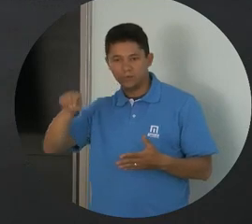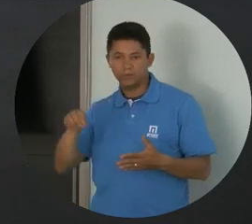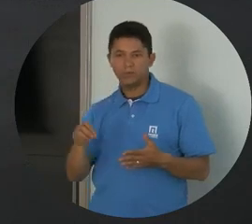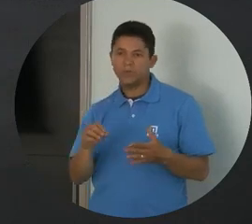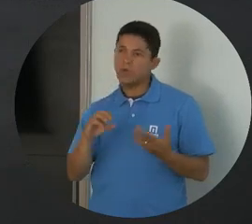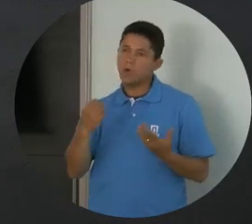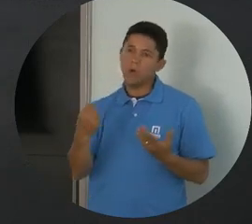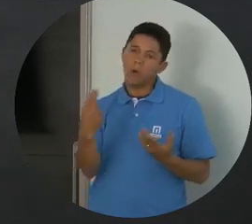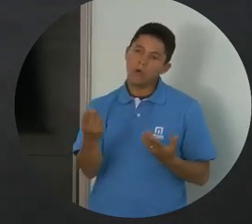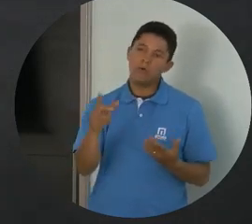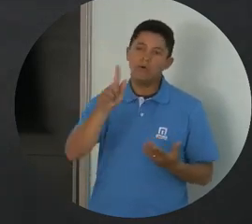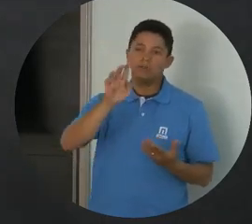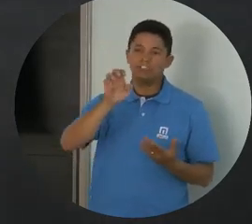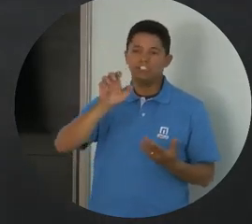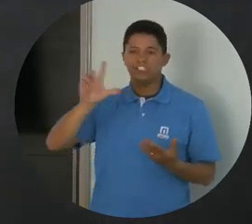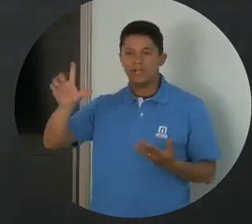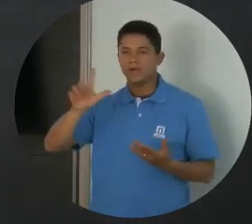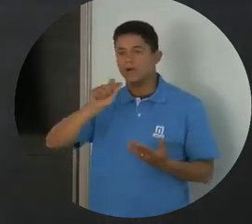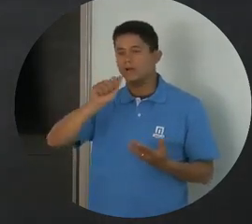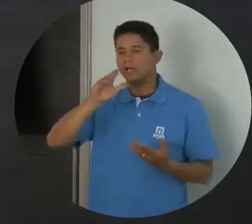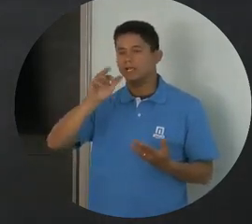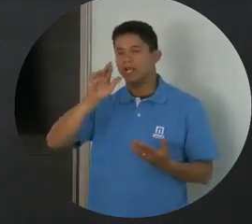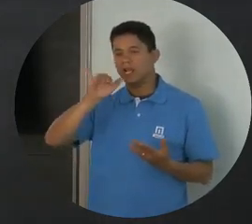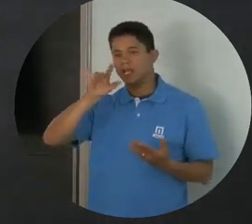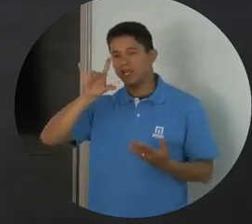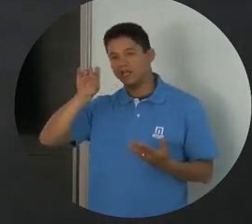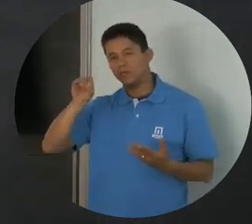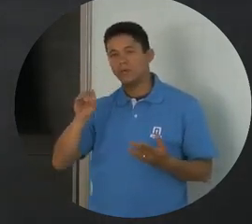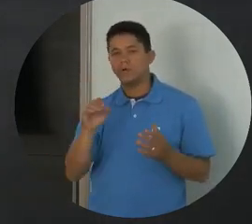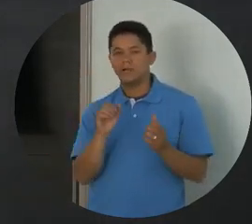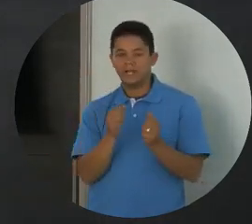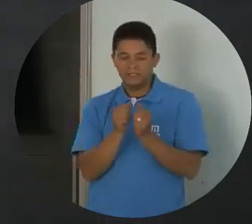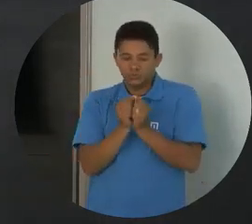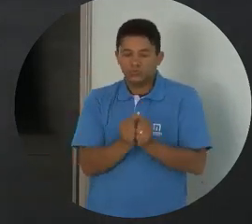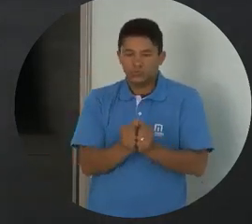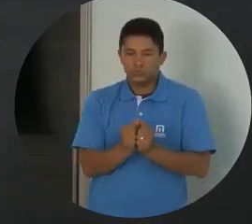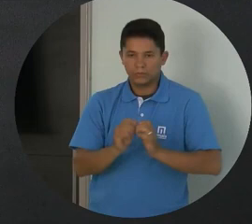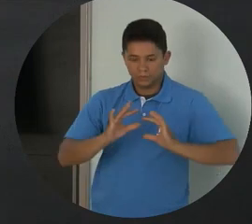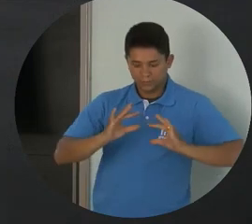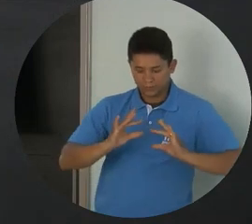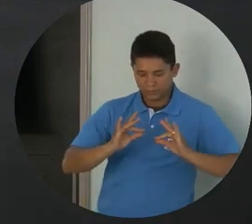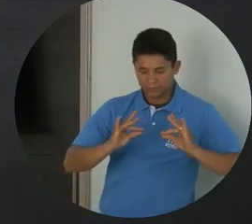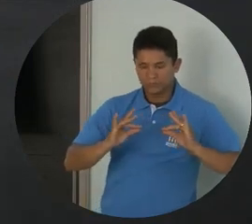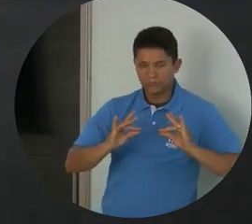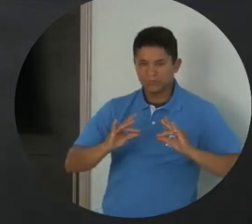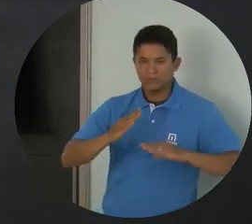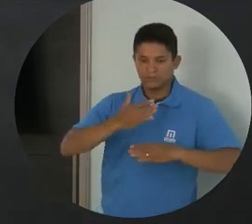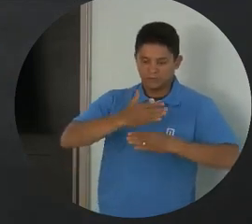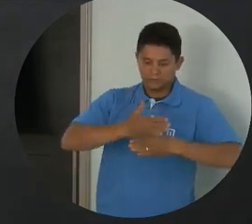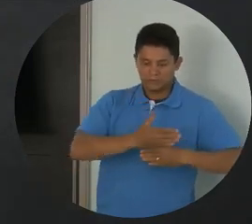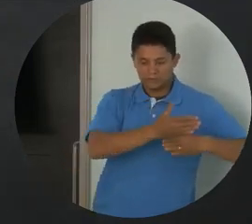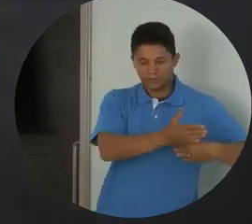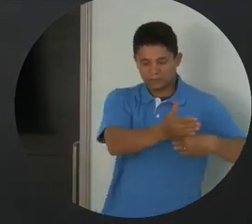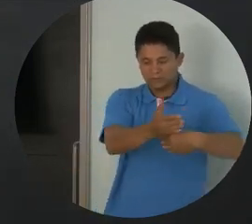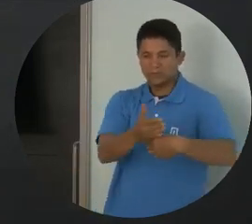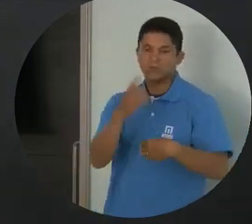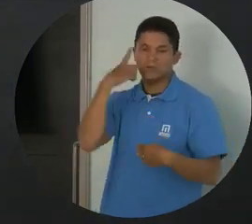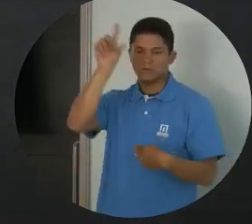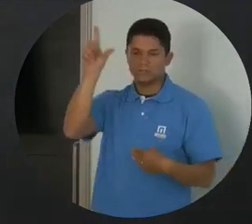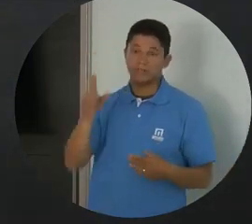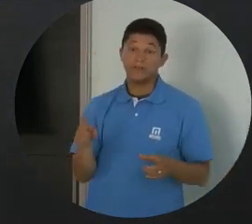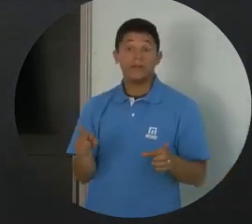mais elástico, né? Para tratar essas juntas de dilatação. E também